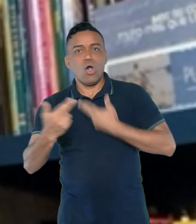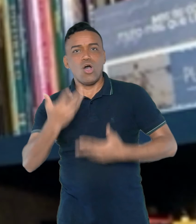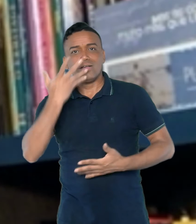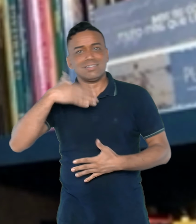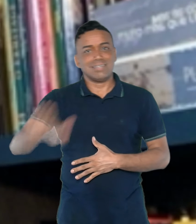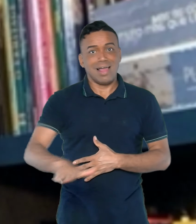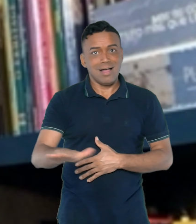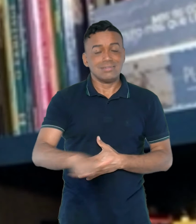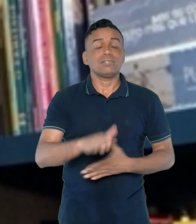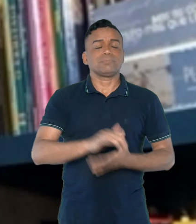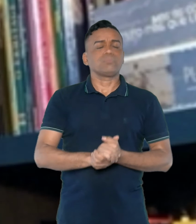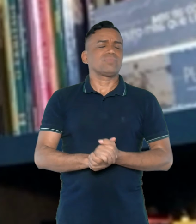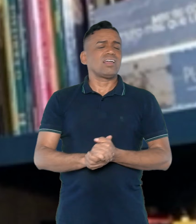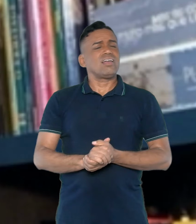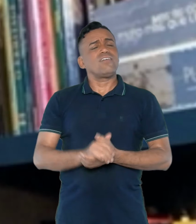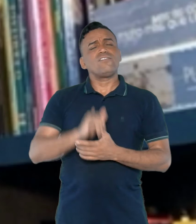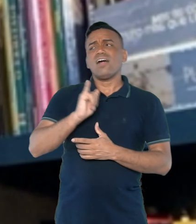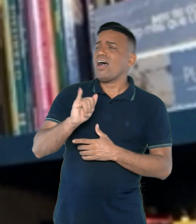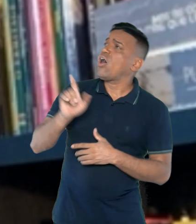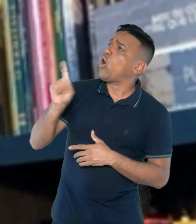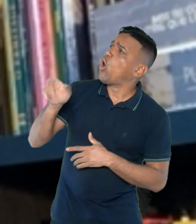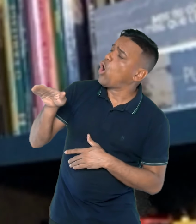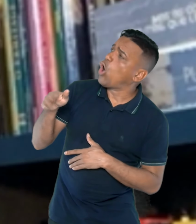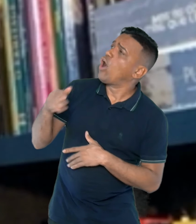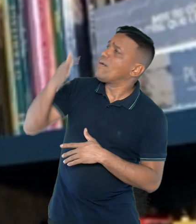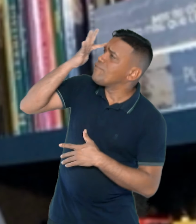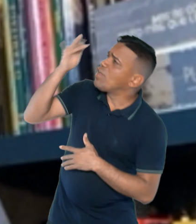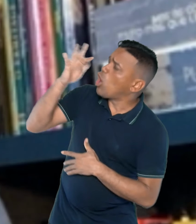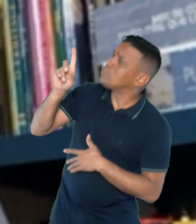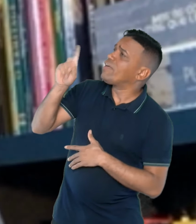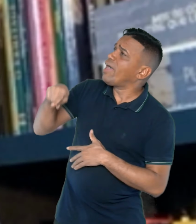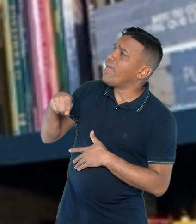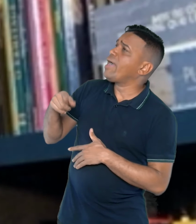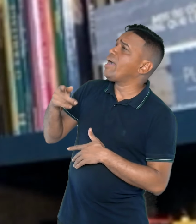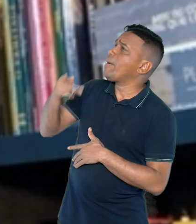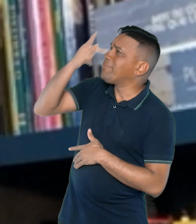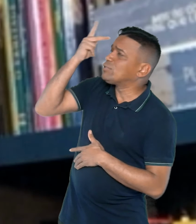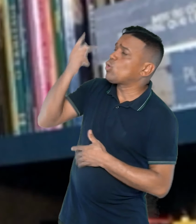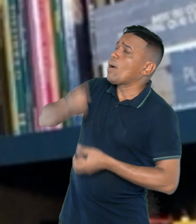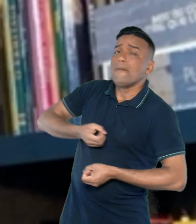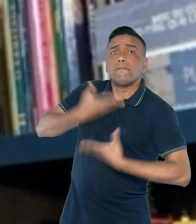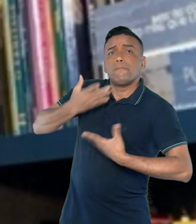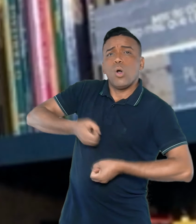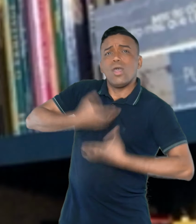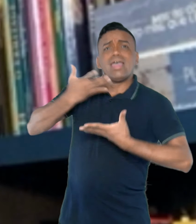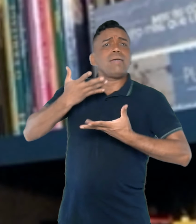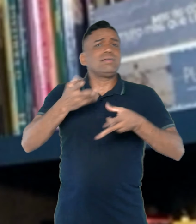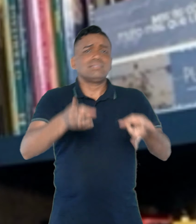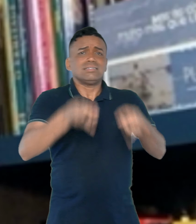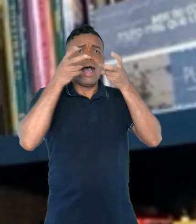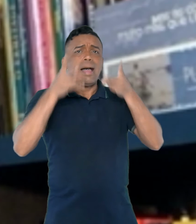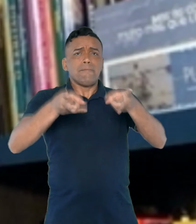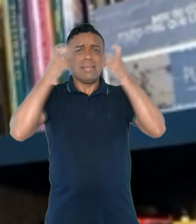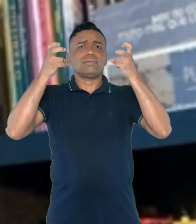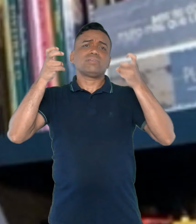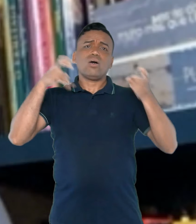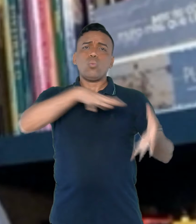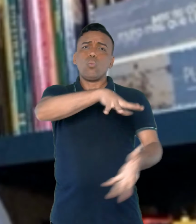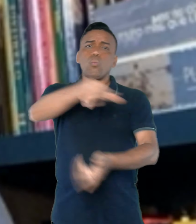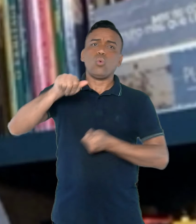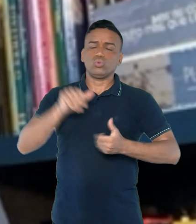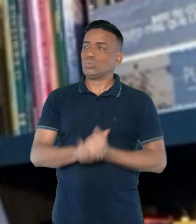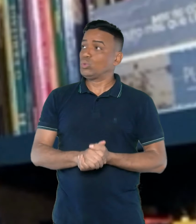chegou a me falar o seguinte, olha, um filósofo é um poemista da percepção. Puxa